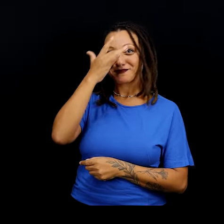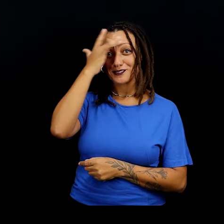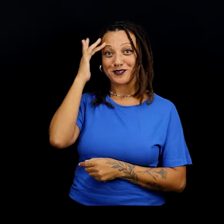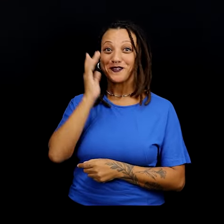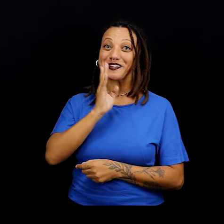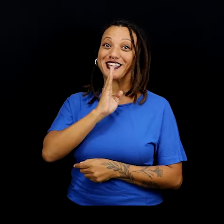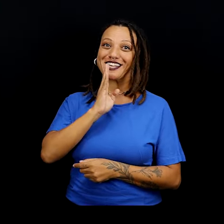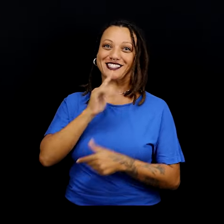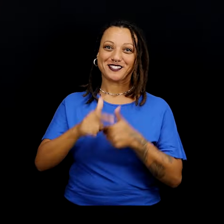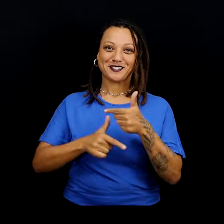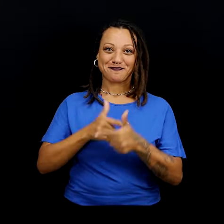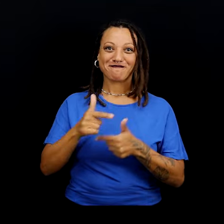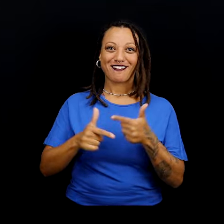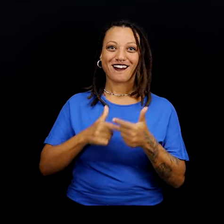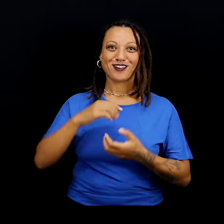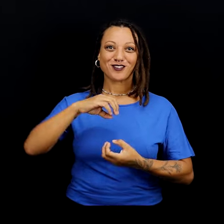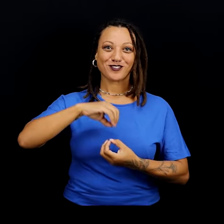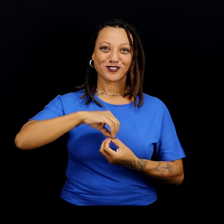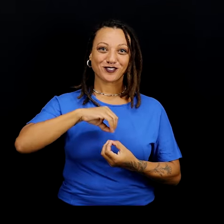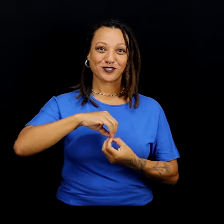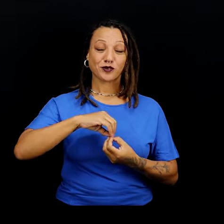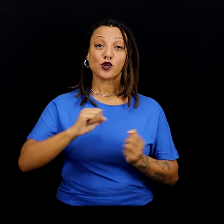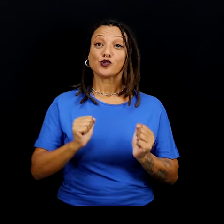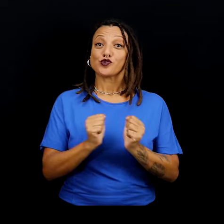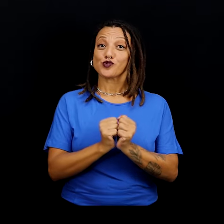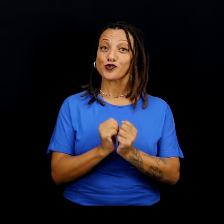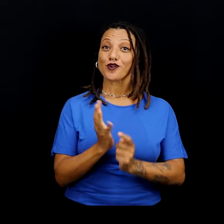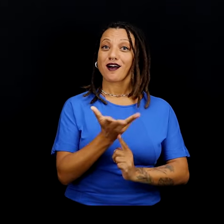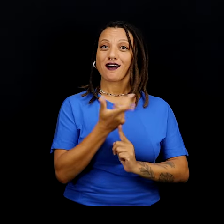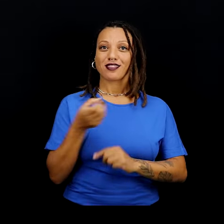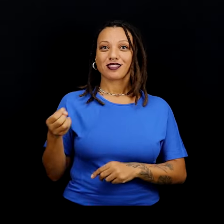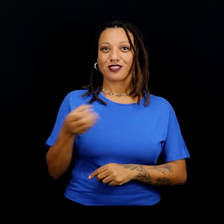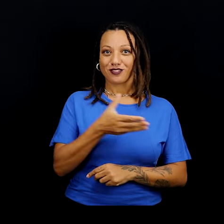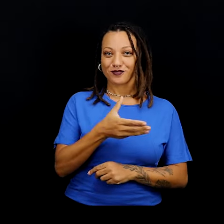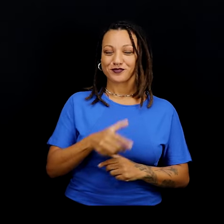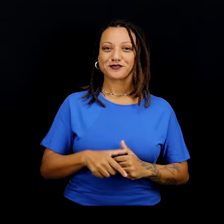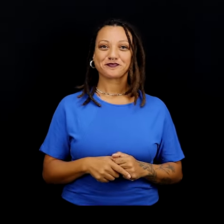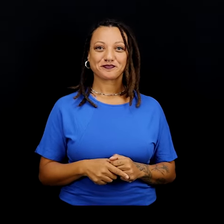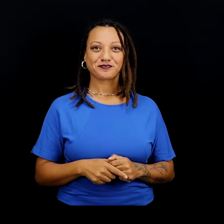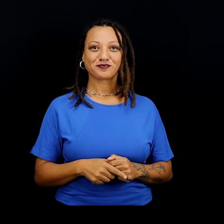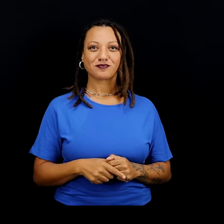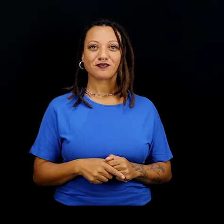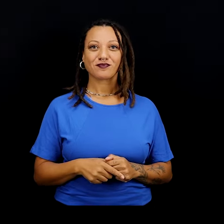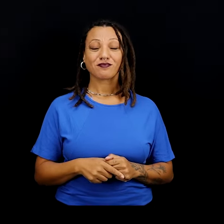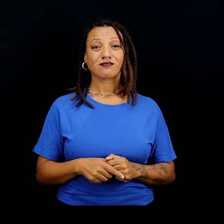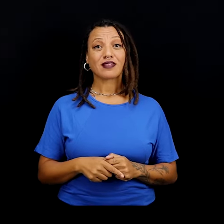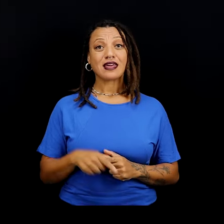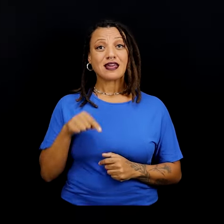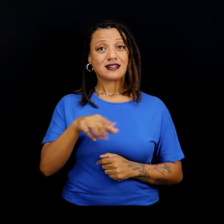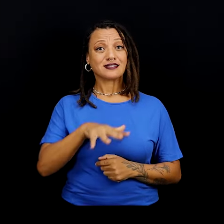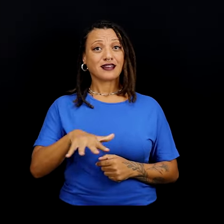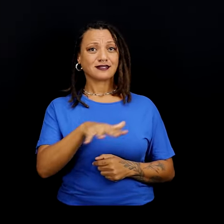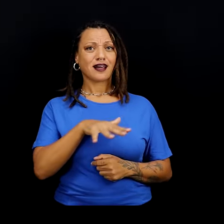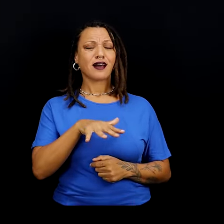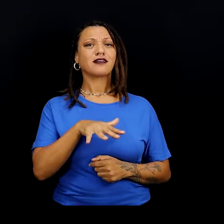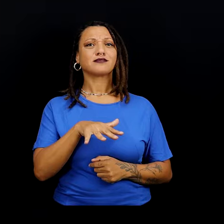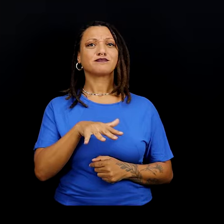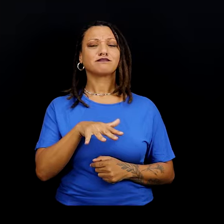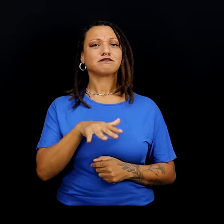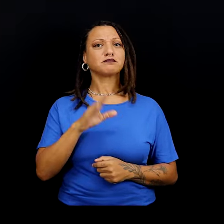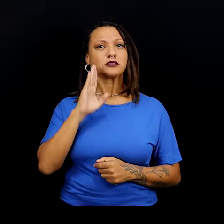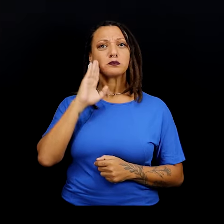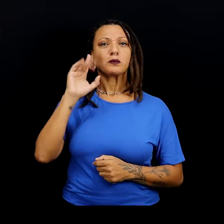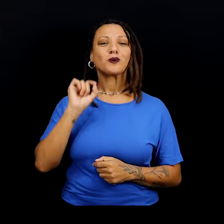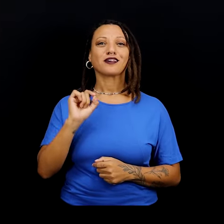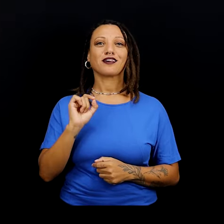do público, de quem conhece o trabalho do Guto, e junto com obras recentes, né? Uma das coisas que definiu esse